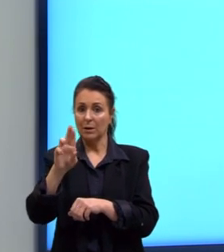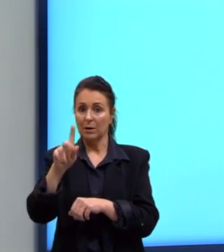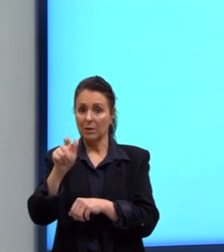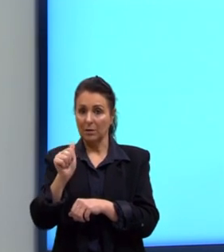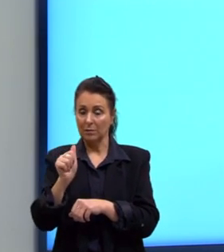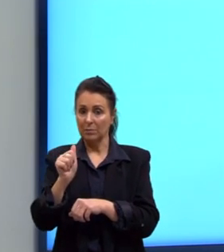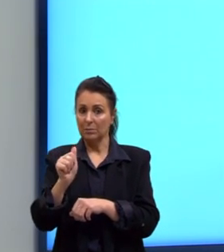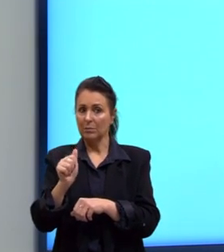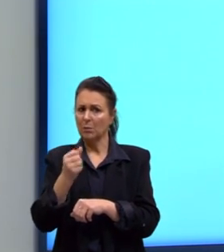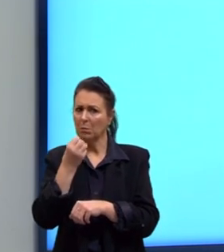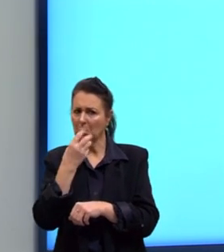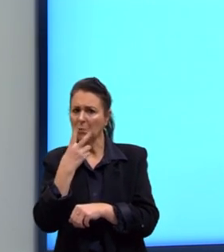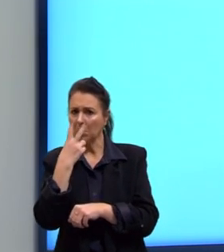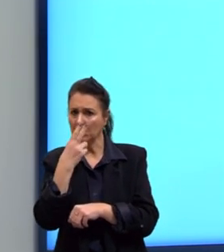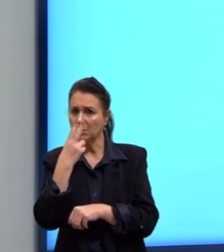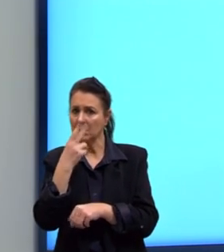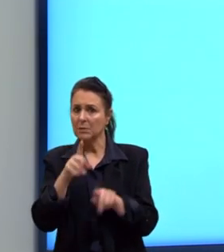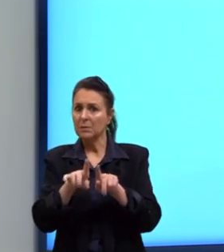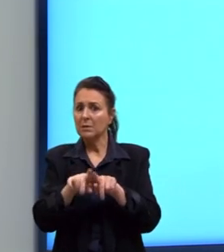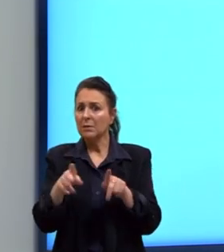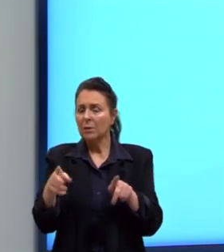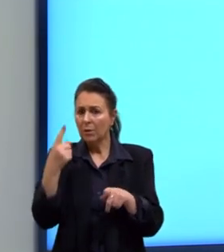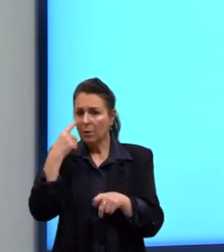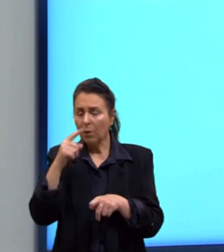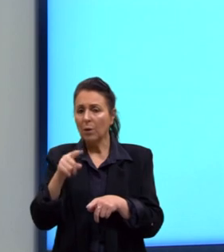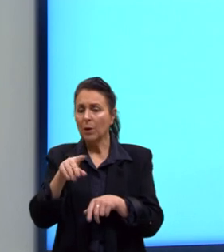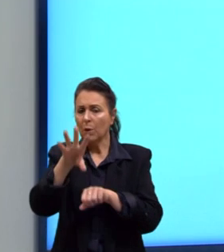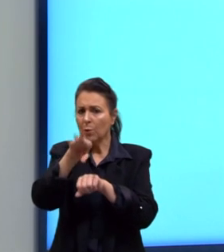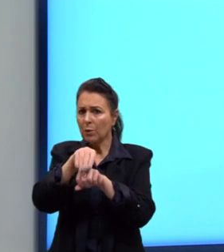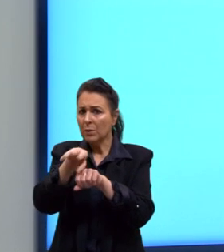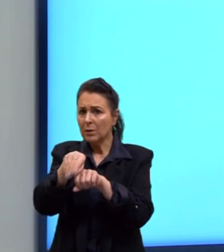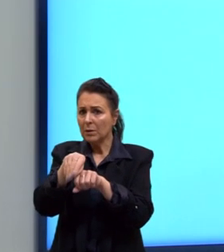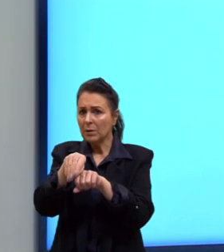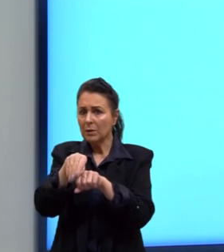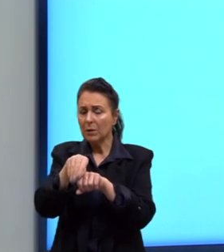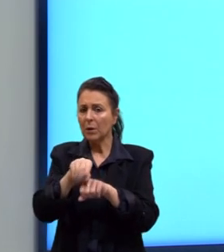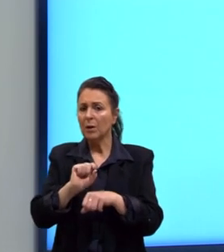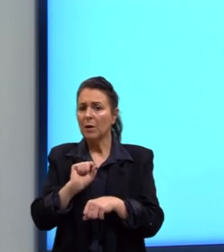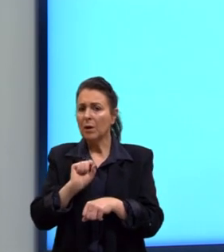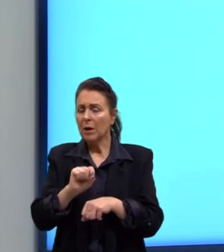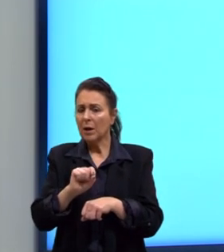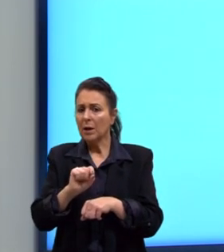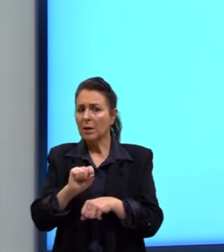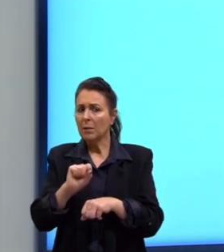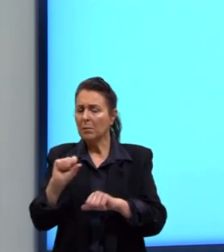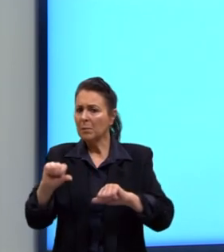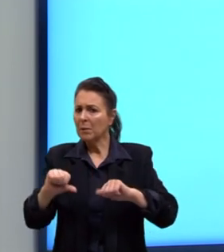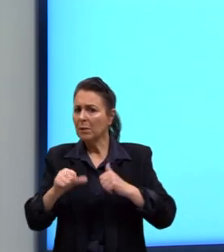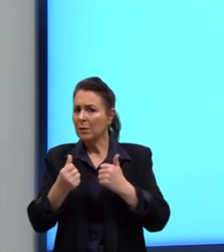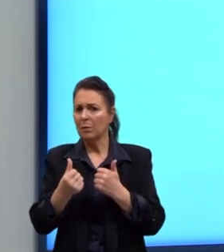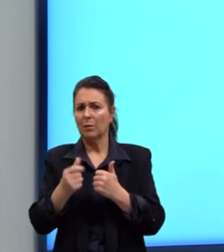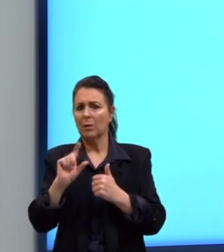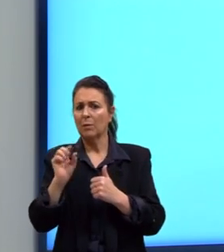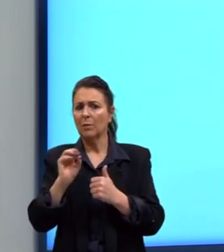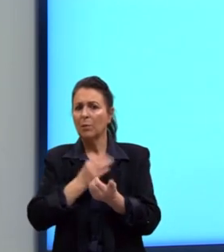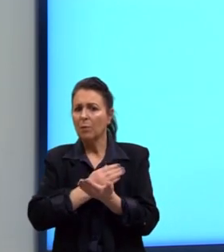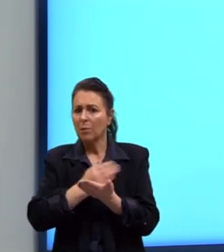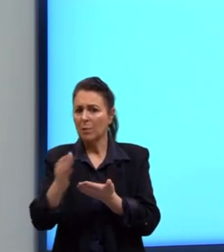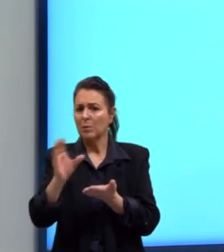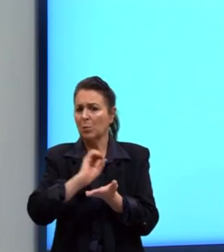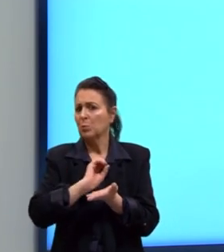parecidos né então vejam que o conhecimento muitas vezes ele se aprimora né não é feito do